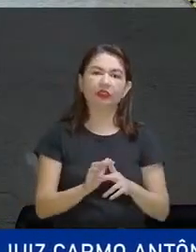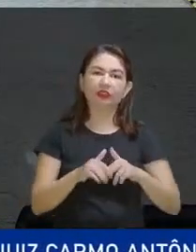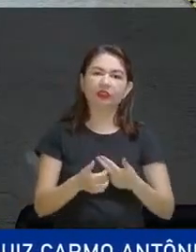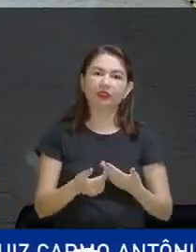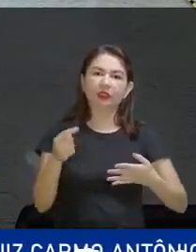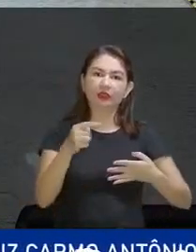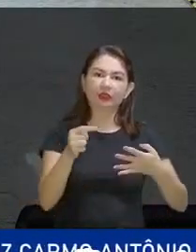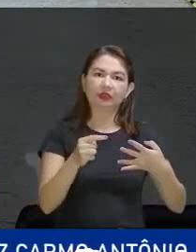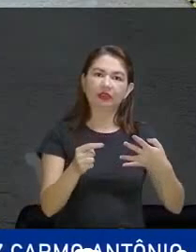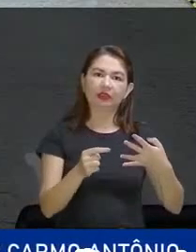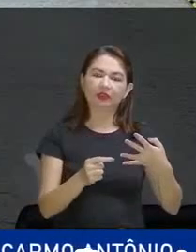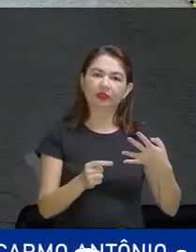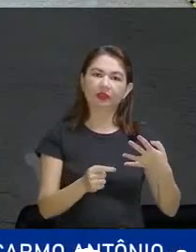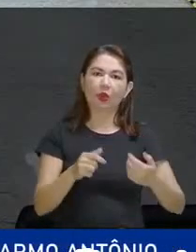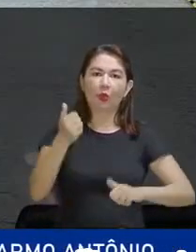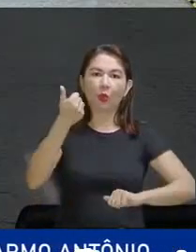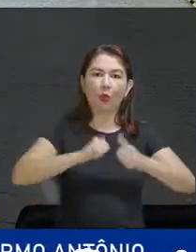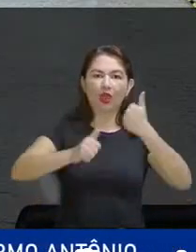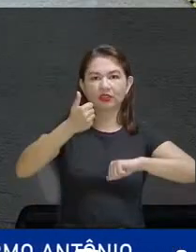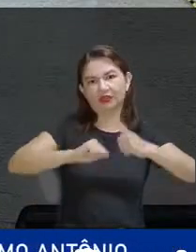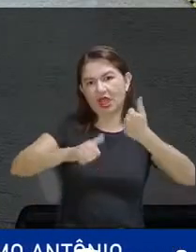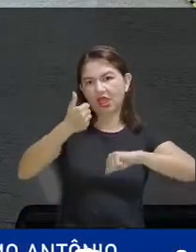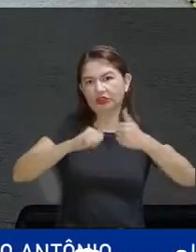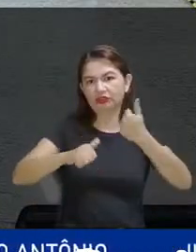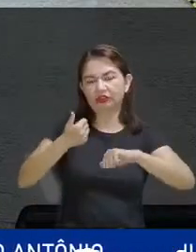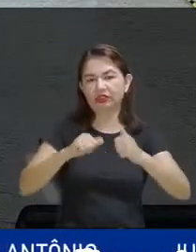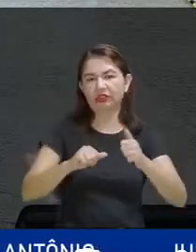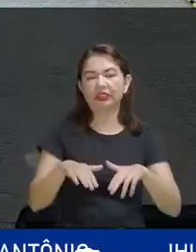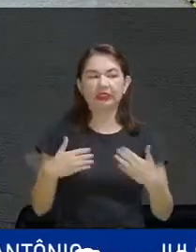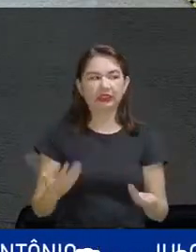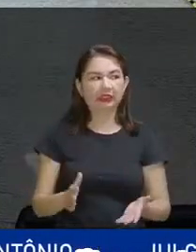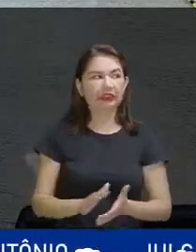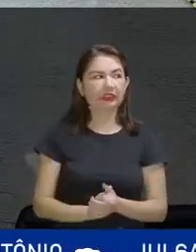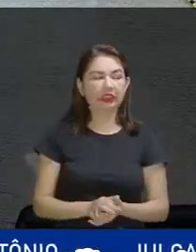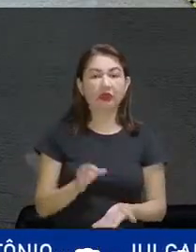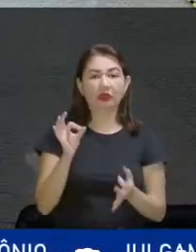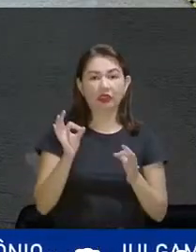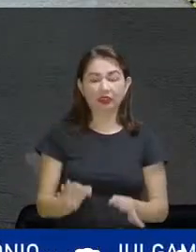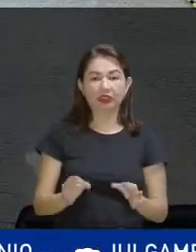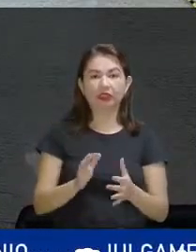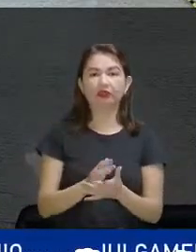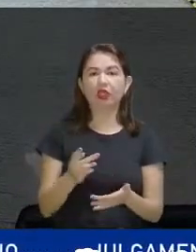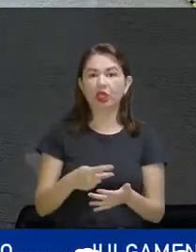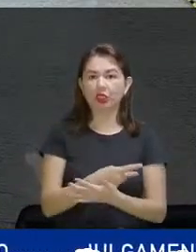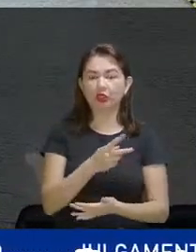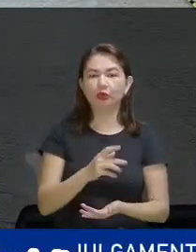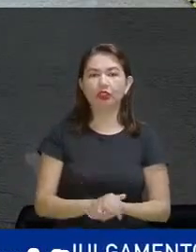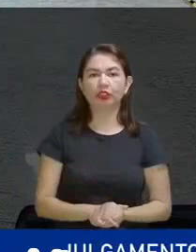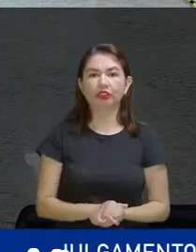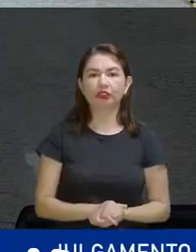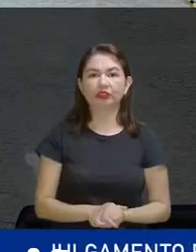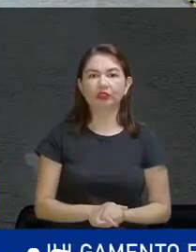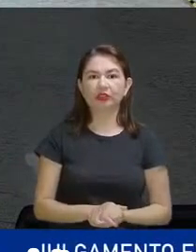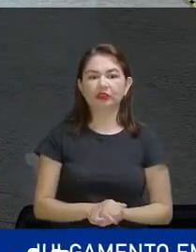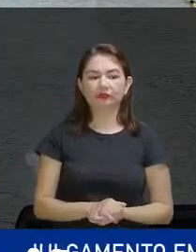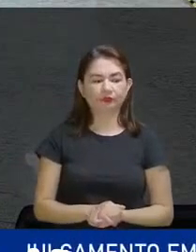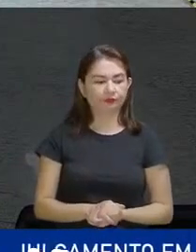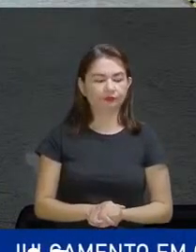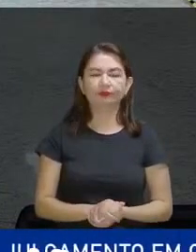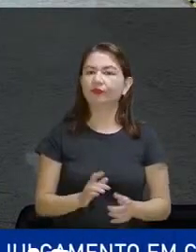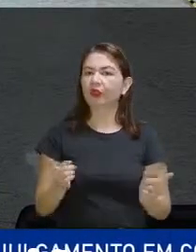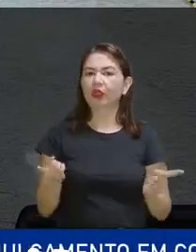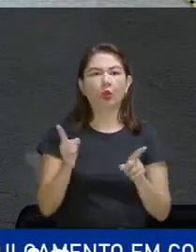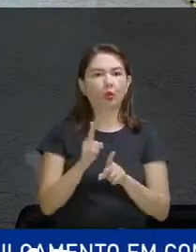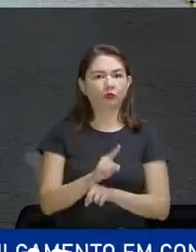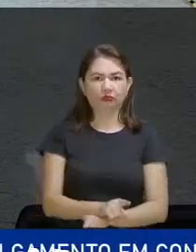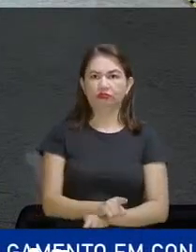critério qualitativo e evidências e indícios concretos de que se proceda ao aviltamento da vontade